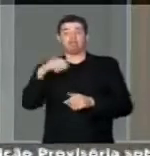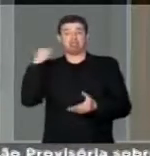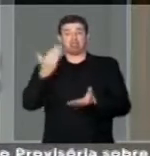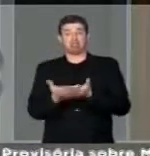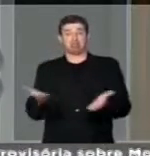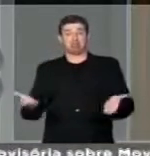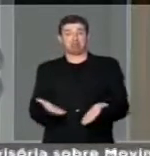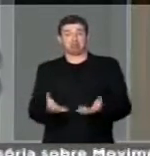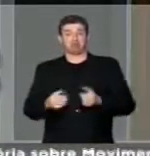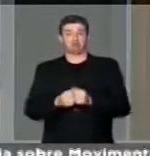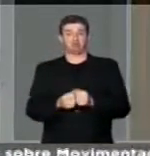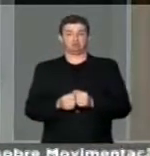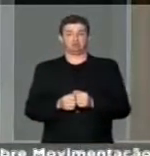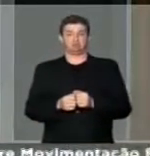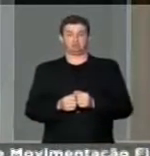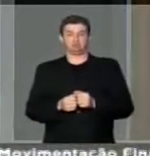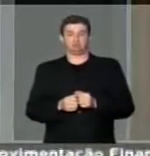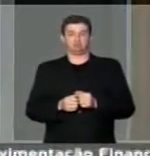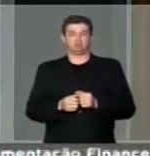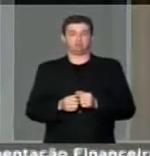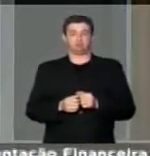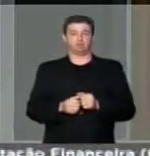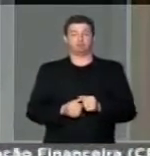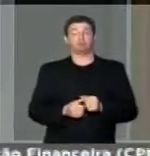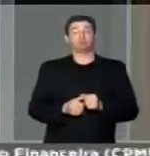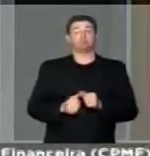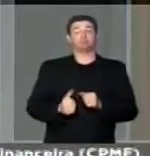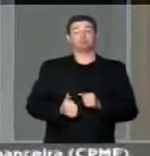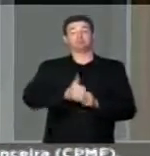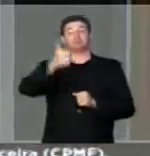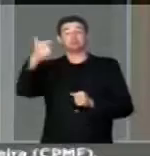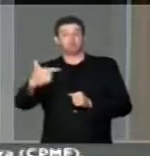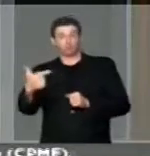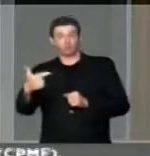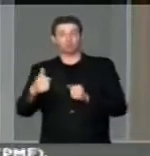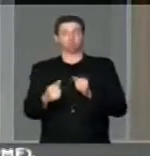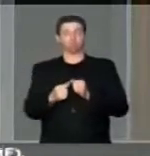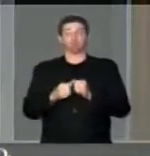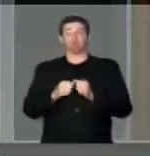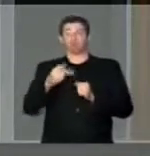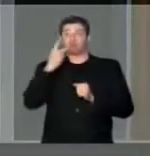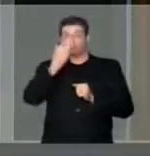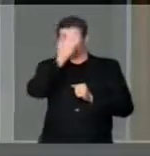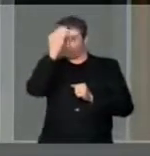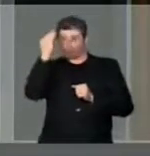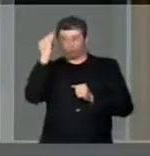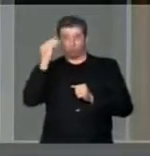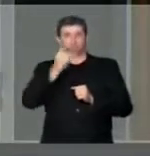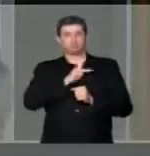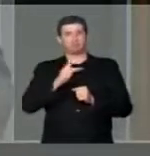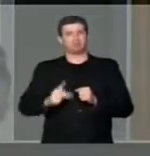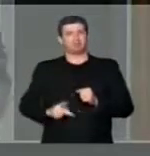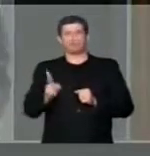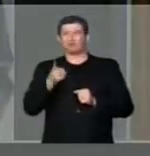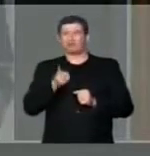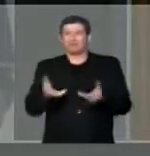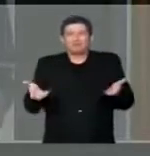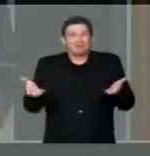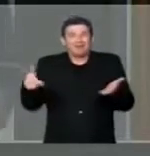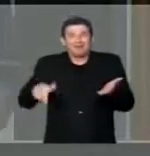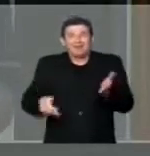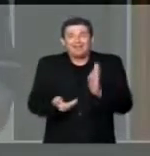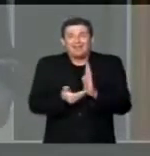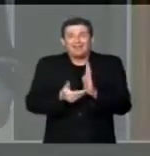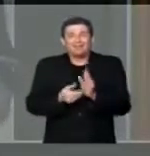hoje, nos anos de mandato. E segundo, é constatar que o senhor Eduardo Cunha continua presidente da Câmara